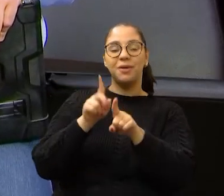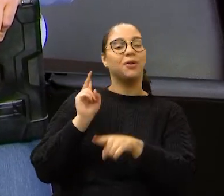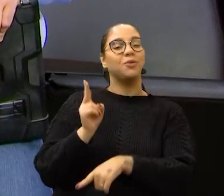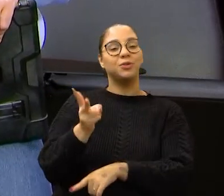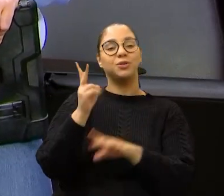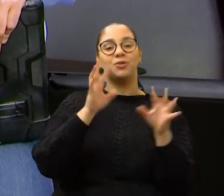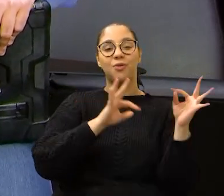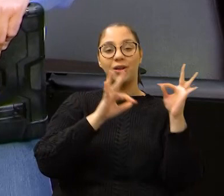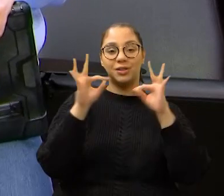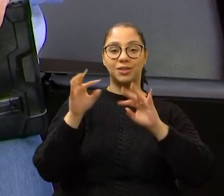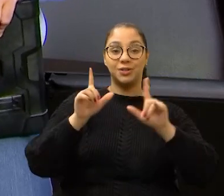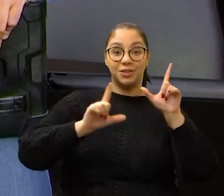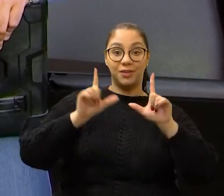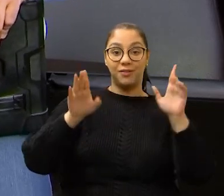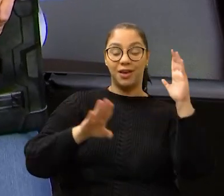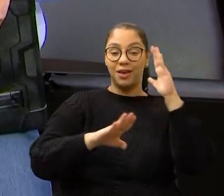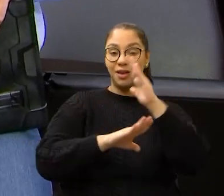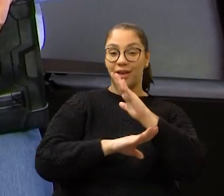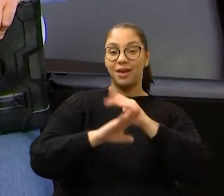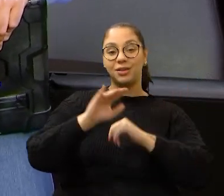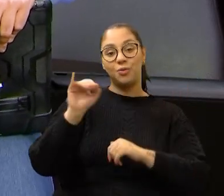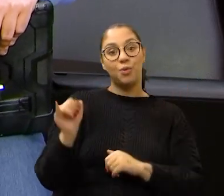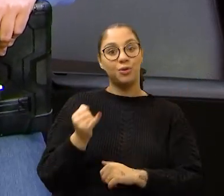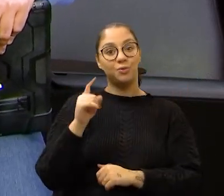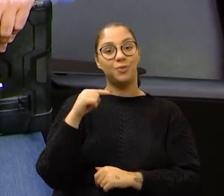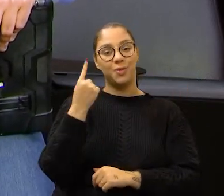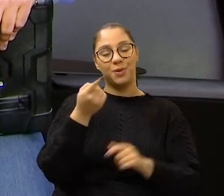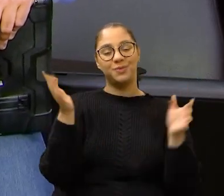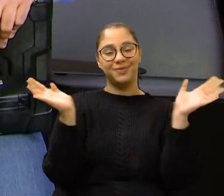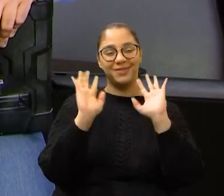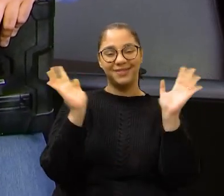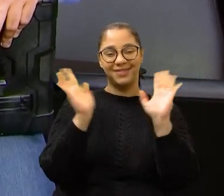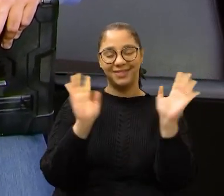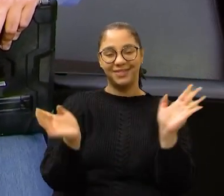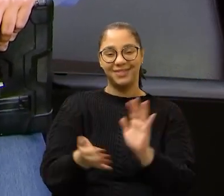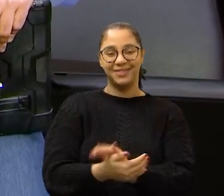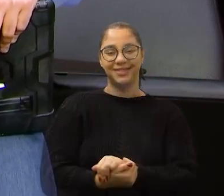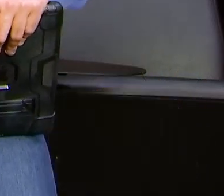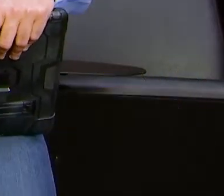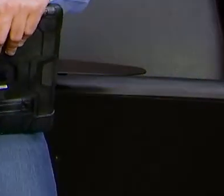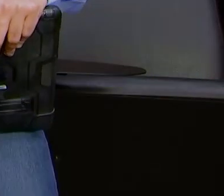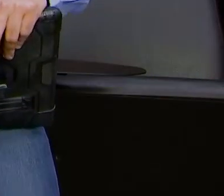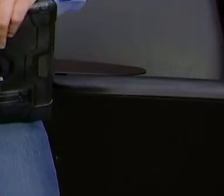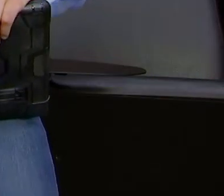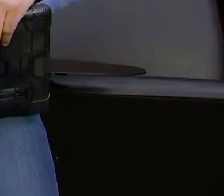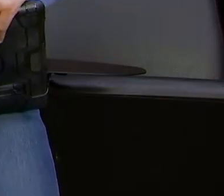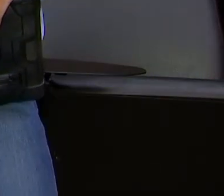você também. Continue aqui na TV Câmara Campinas. Até uma próxima oportunidade. Tchau, tchau.